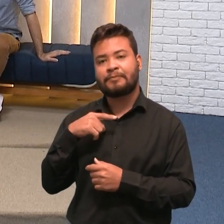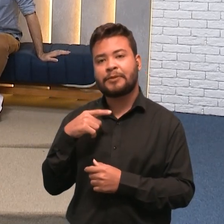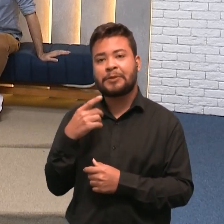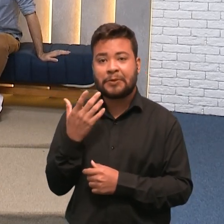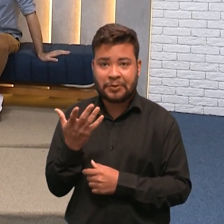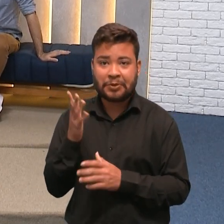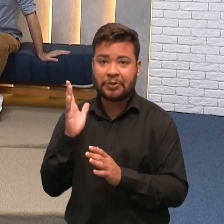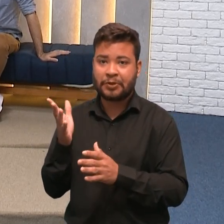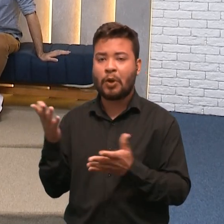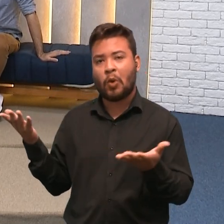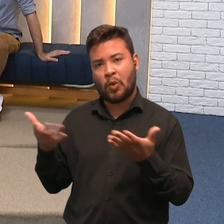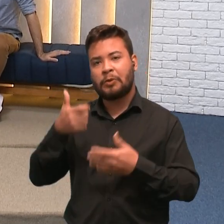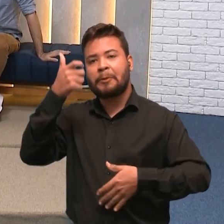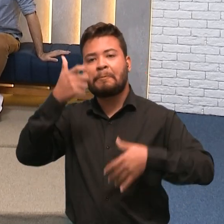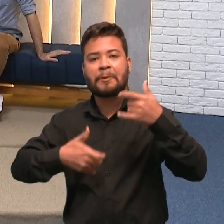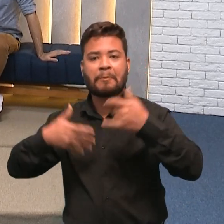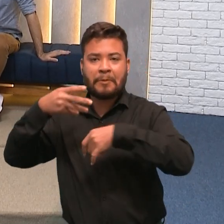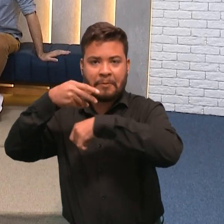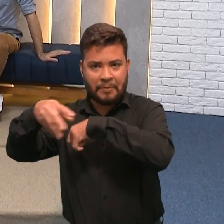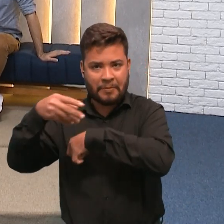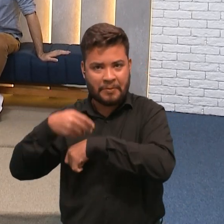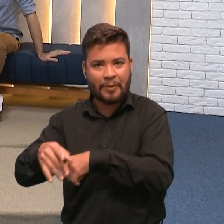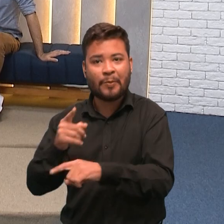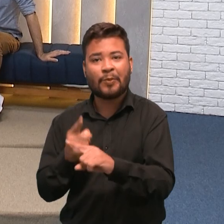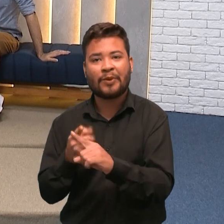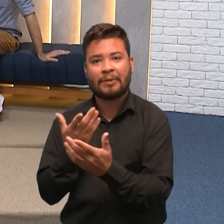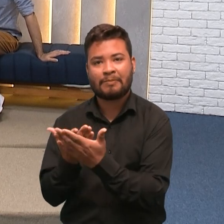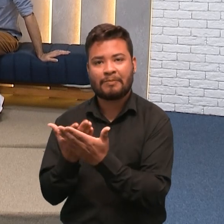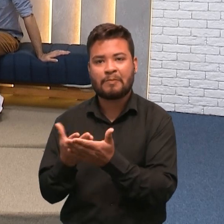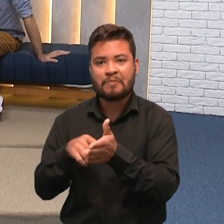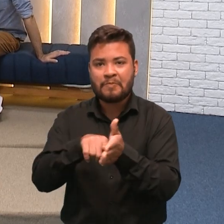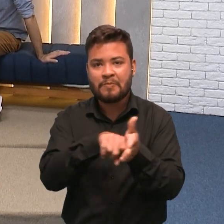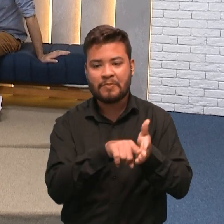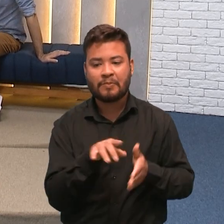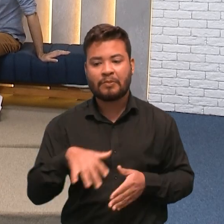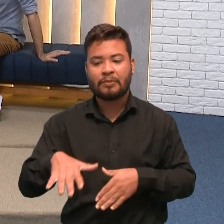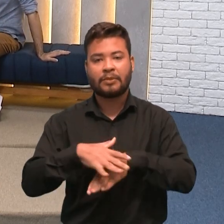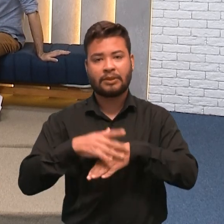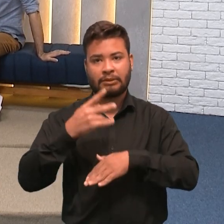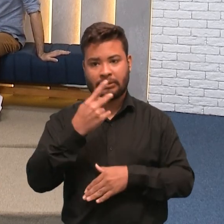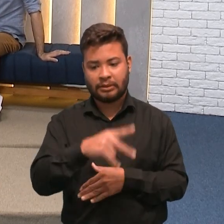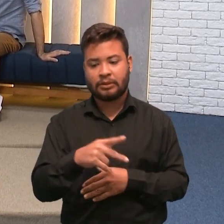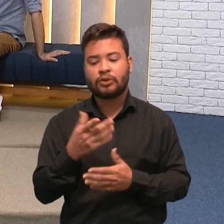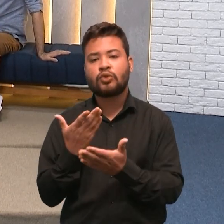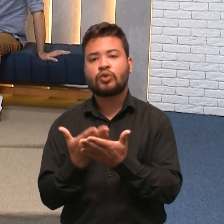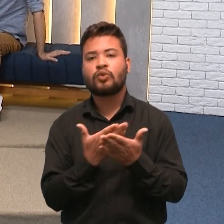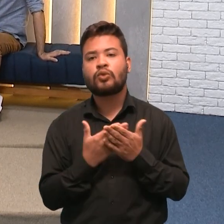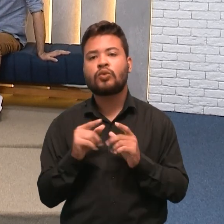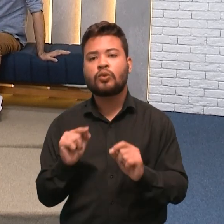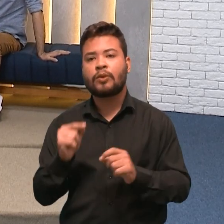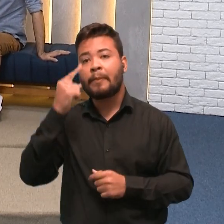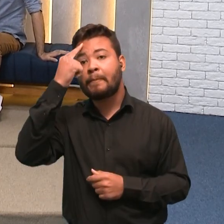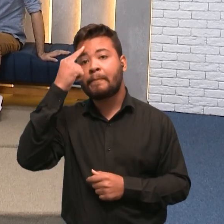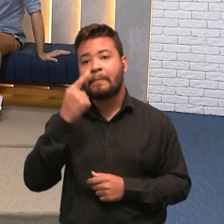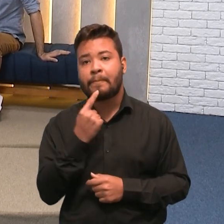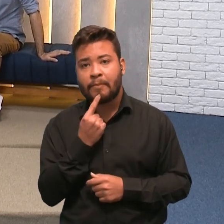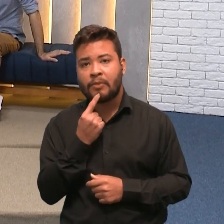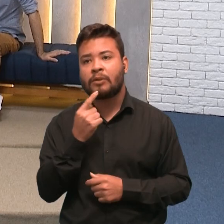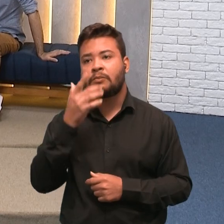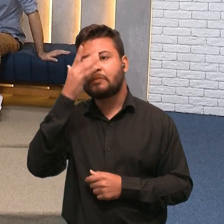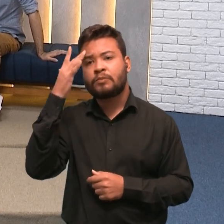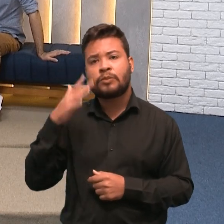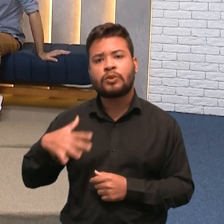vem hoje compartilhar aqui com a gente, diante dessa pesquisa que foi realizada pelo senhor, para estudar o perfil desse